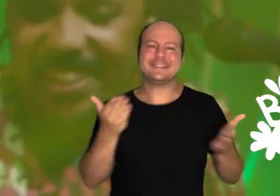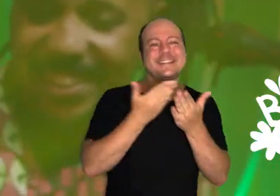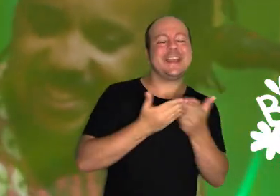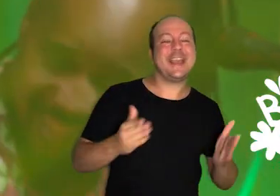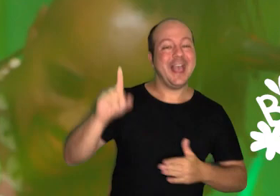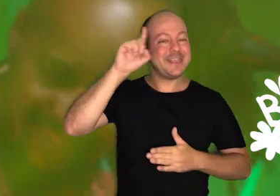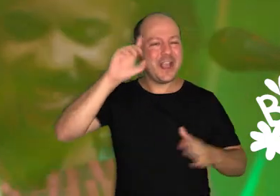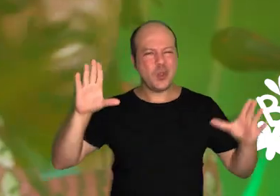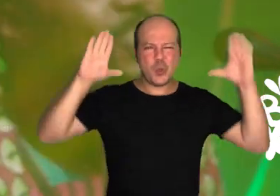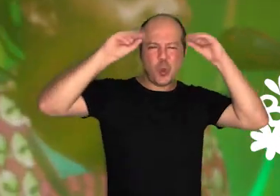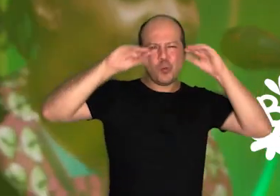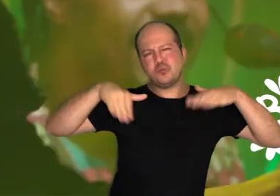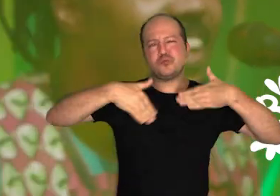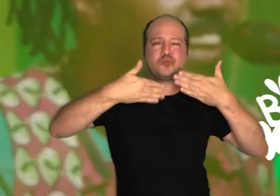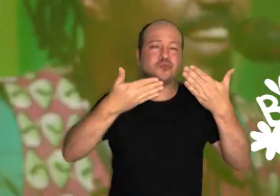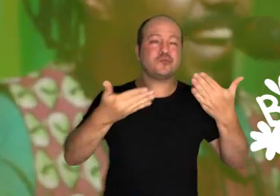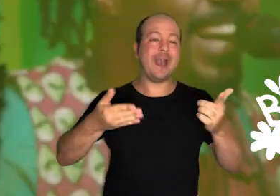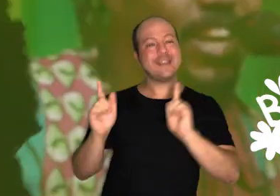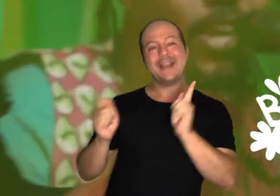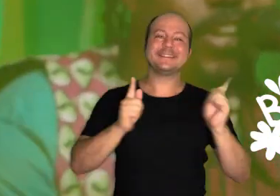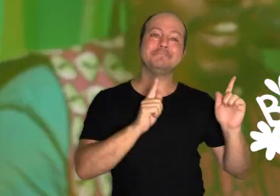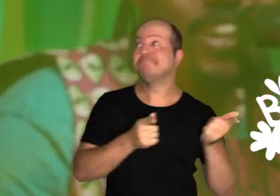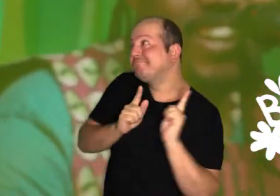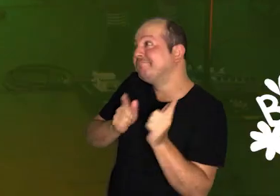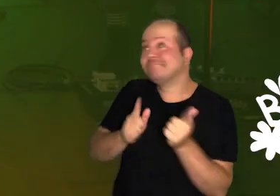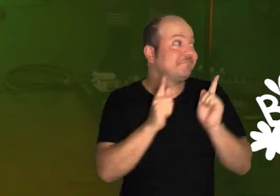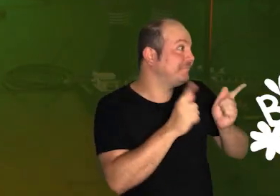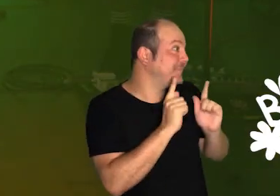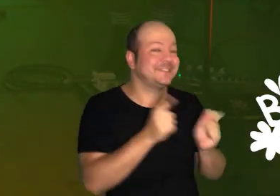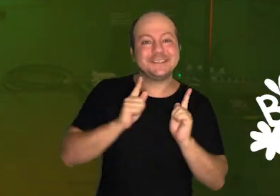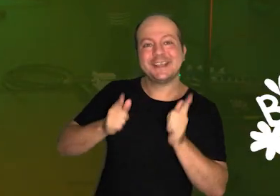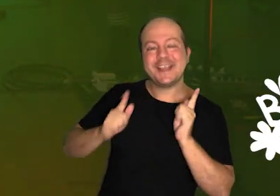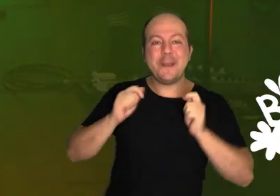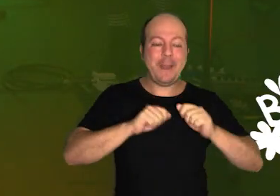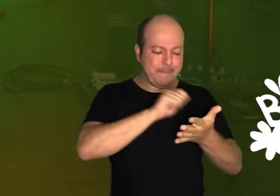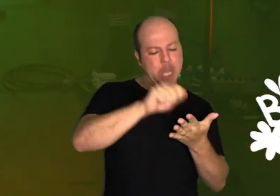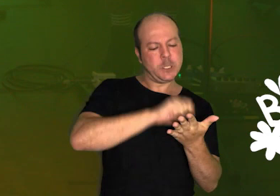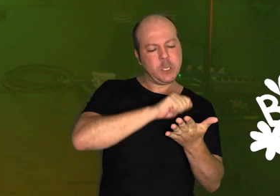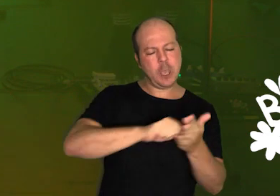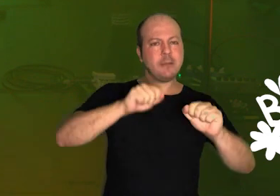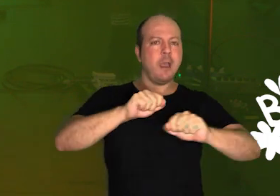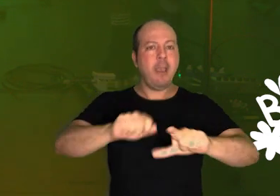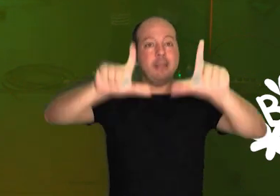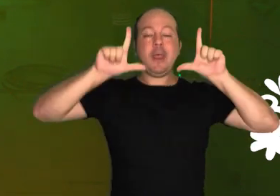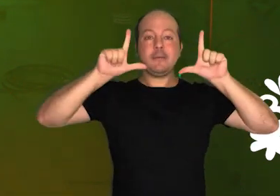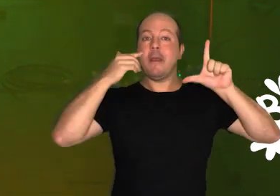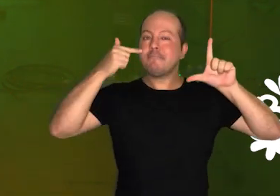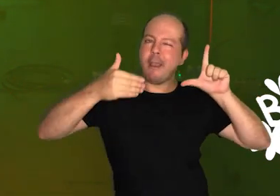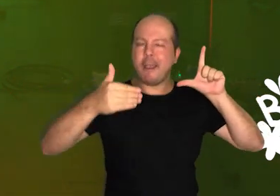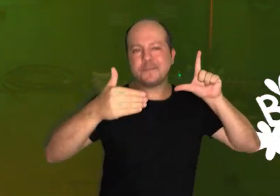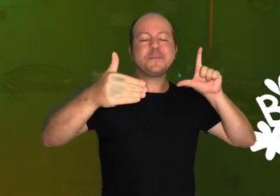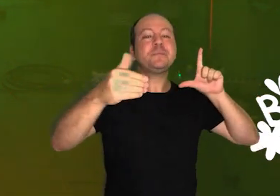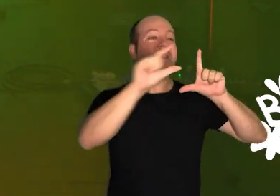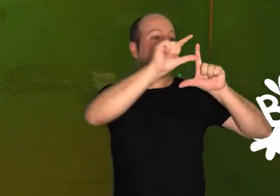De noite e dia a gente vai se divertir. Vou escrever uma plaquinha na